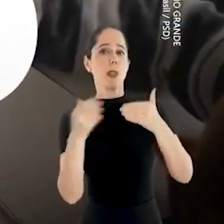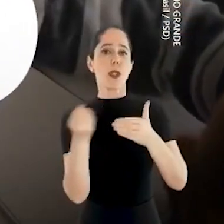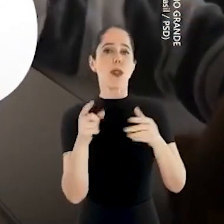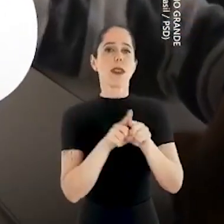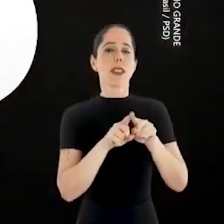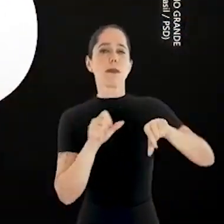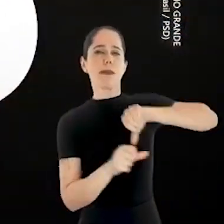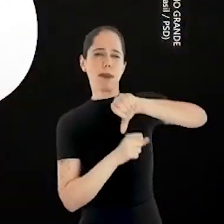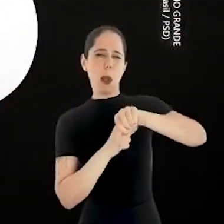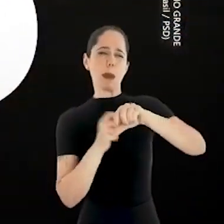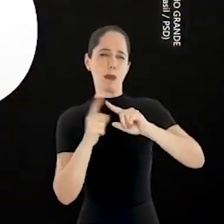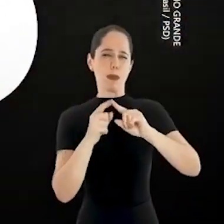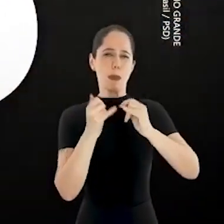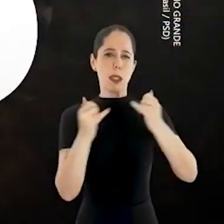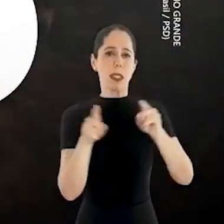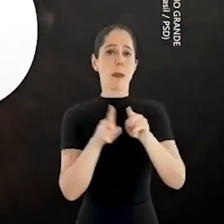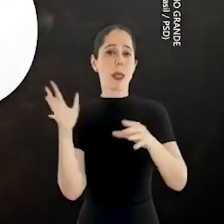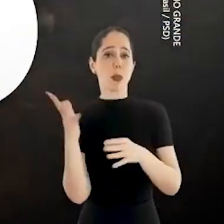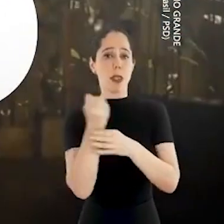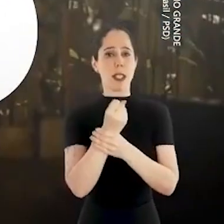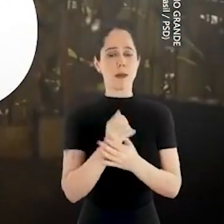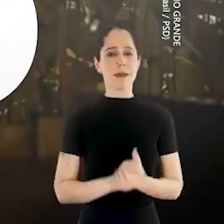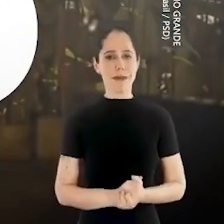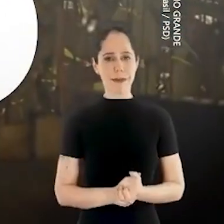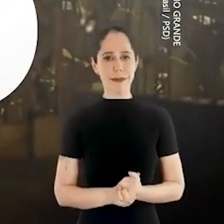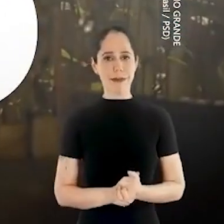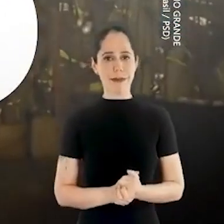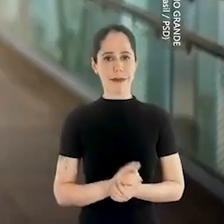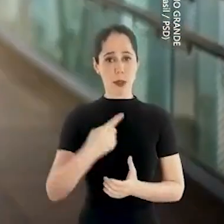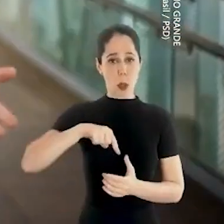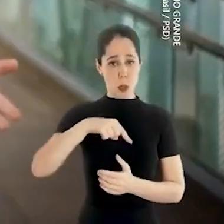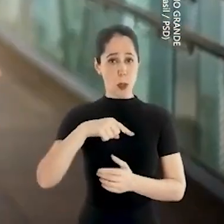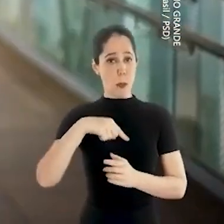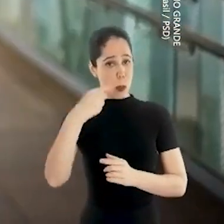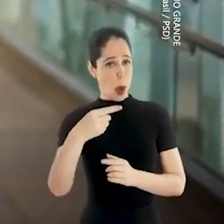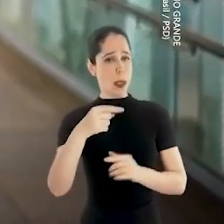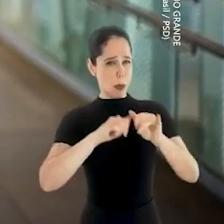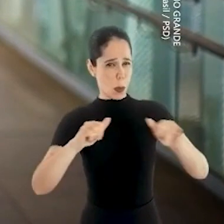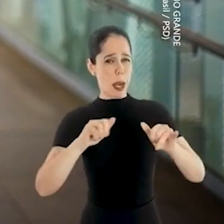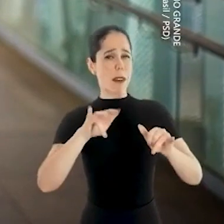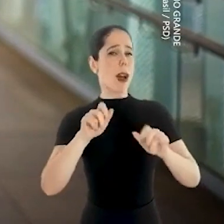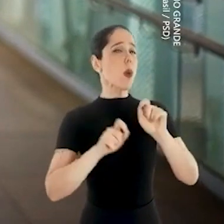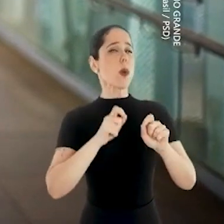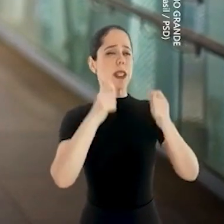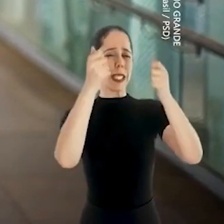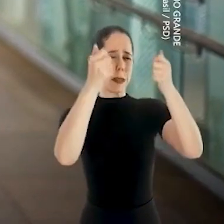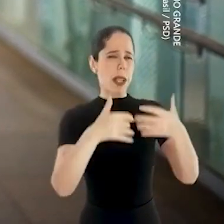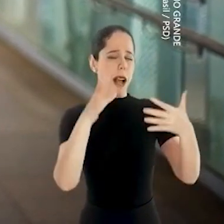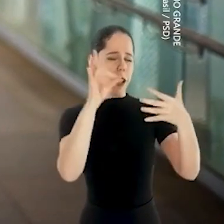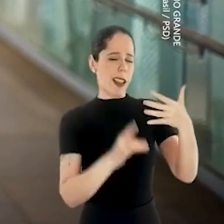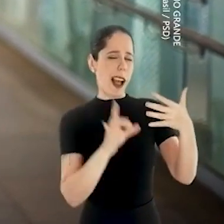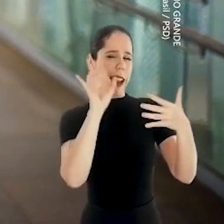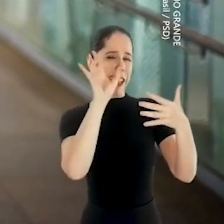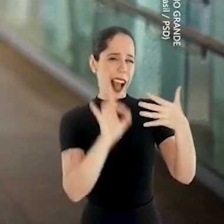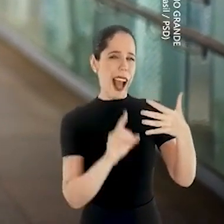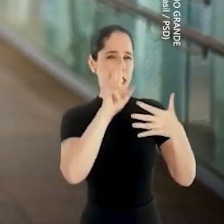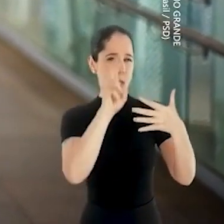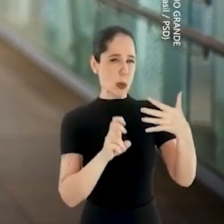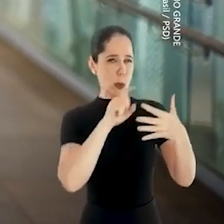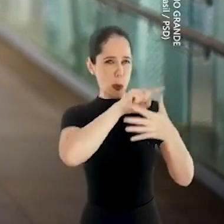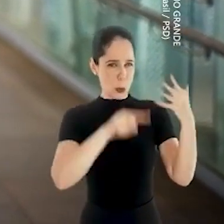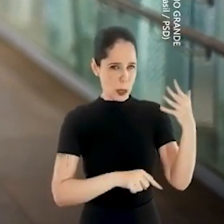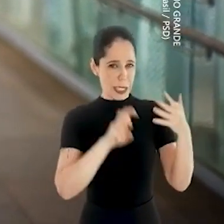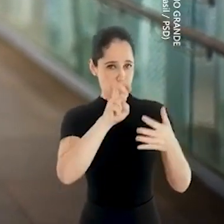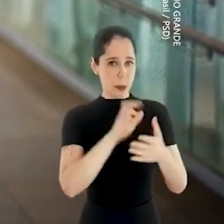com inovação, transição energética e sustentabilidade. Em nossos próximos programas, vamos avançar em cada um desses pontos